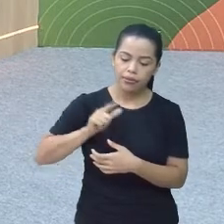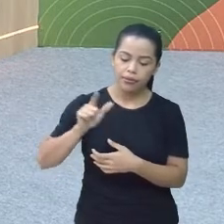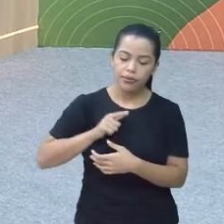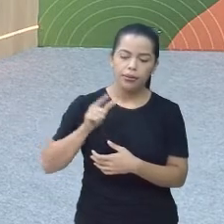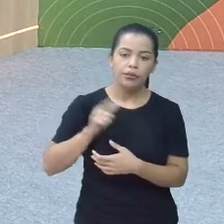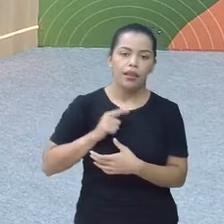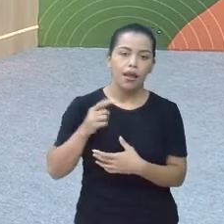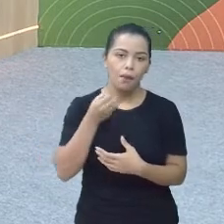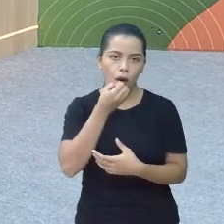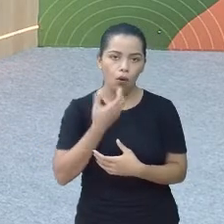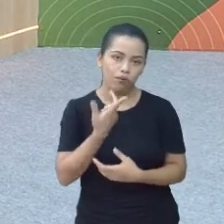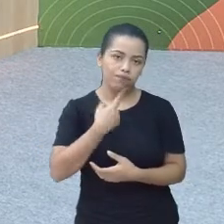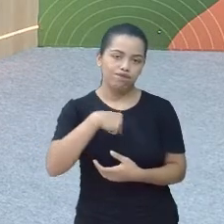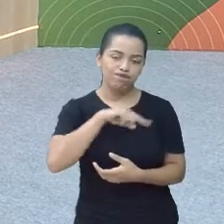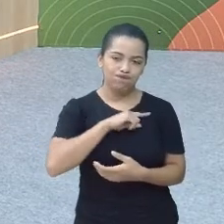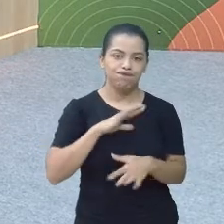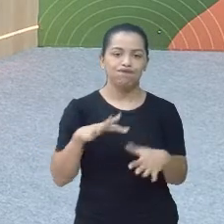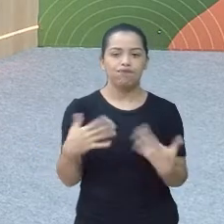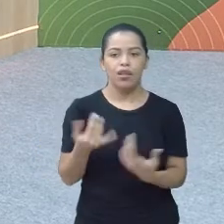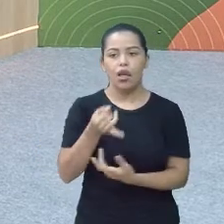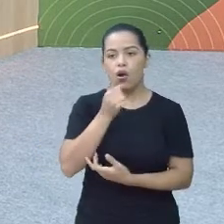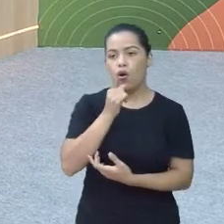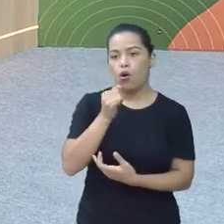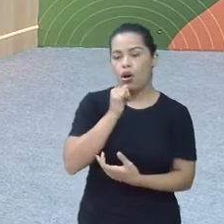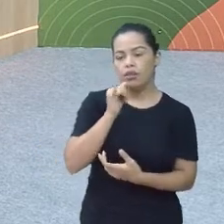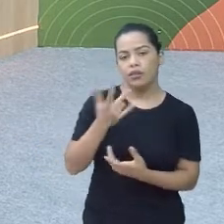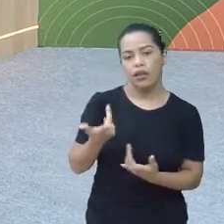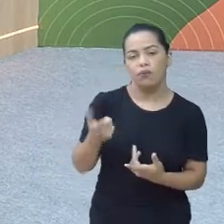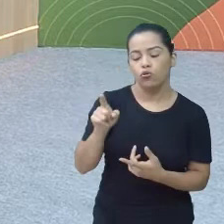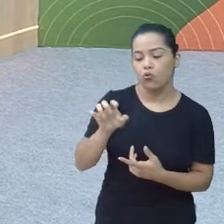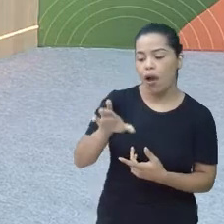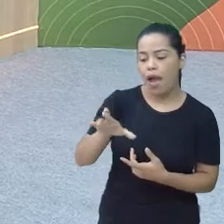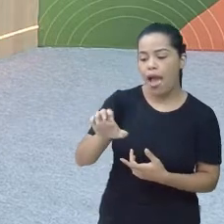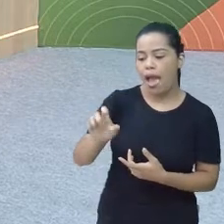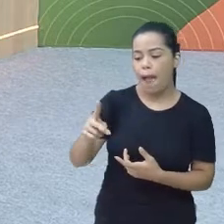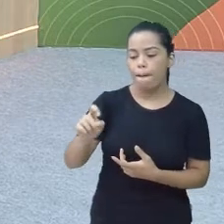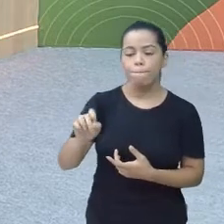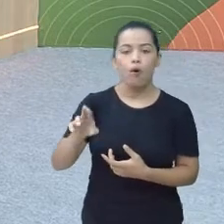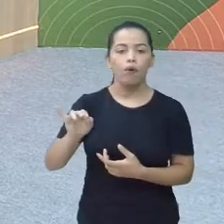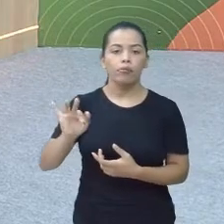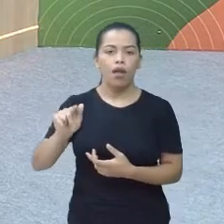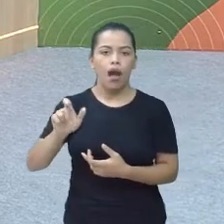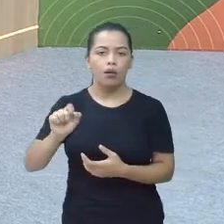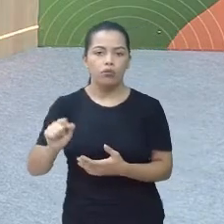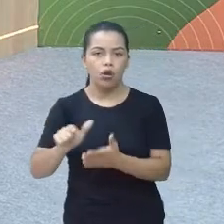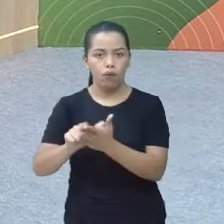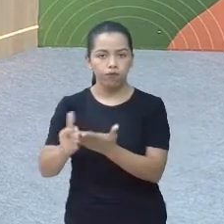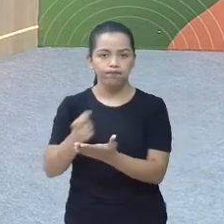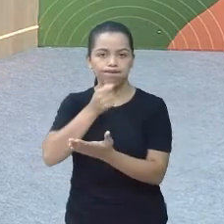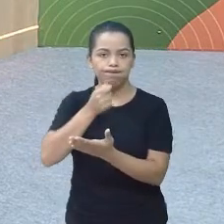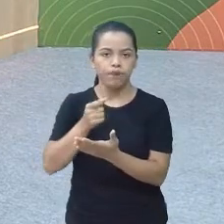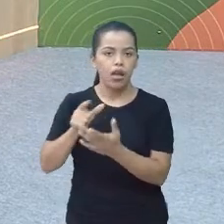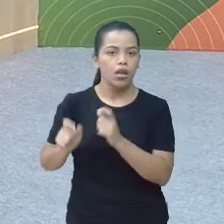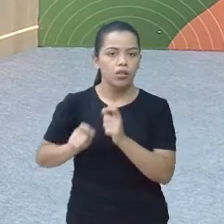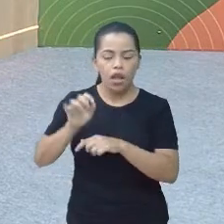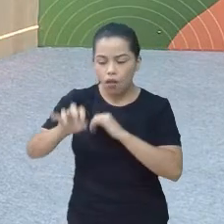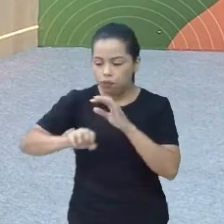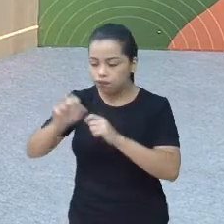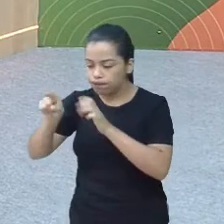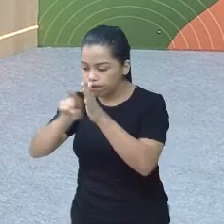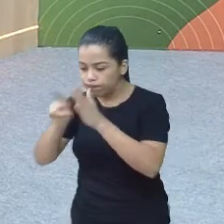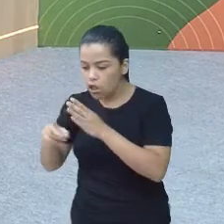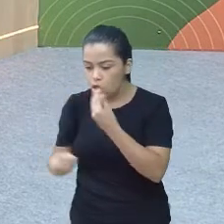Então, aqui a gente tem um exemplo de matéria, que é um trabalho investigativo de como isso tudo foi